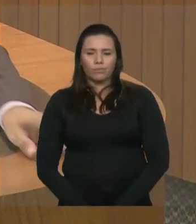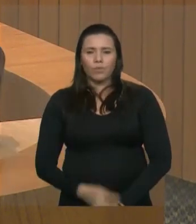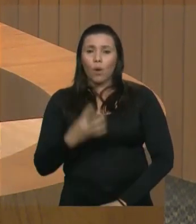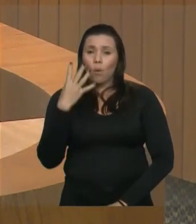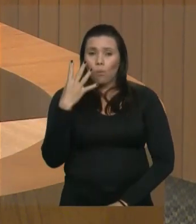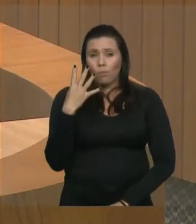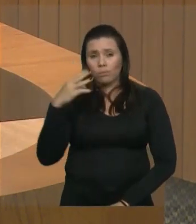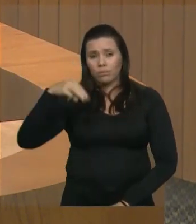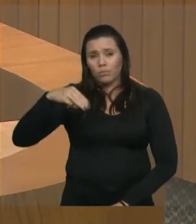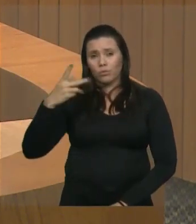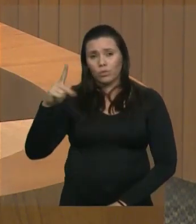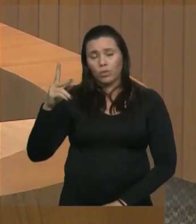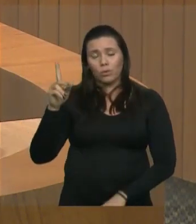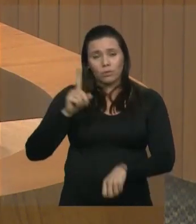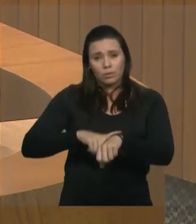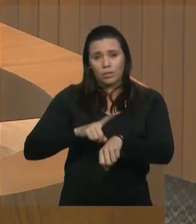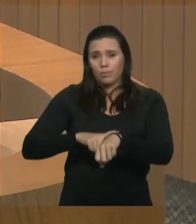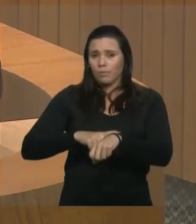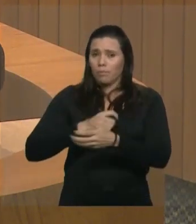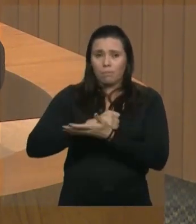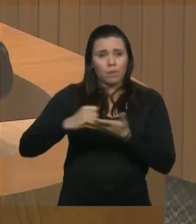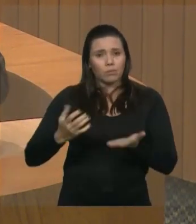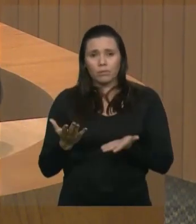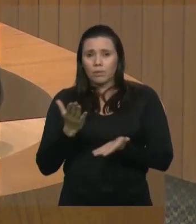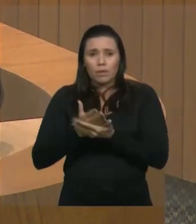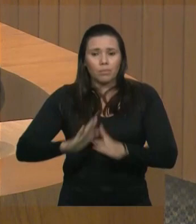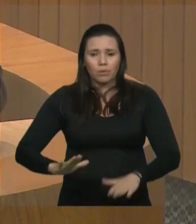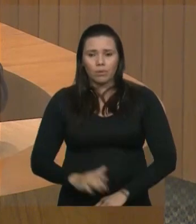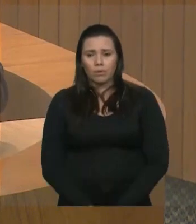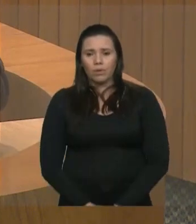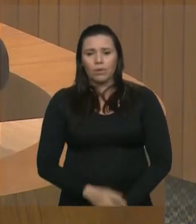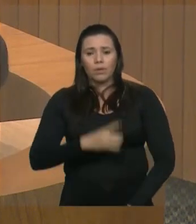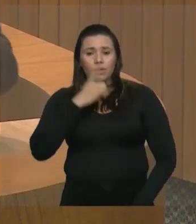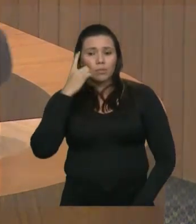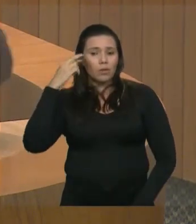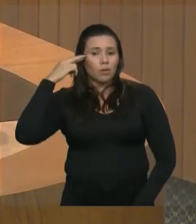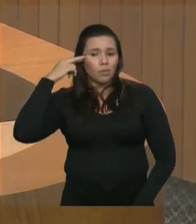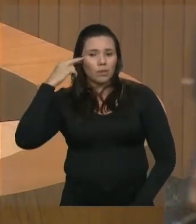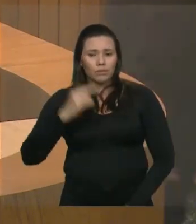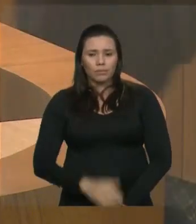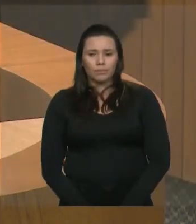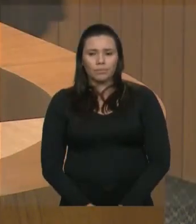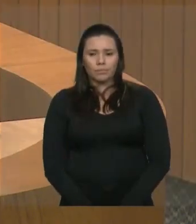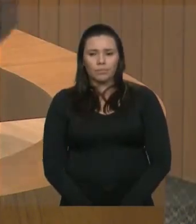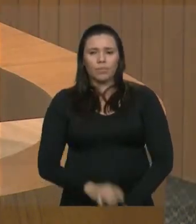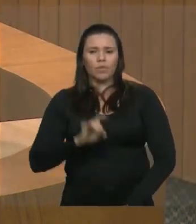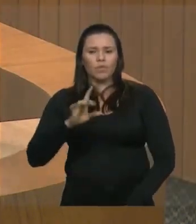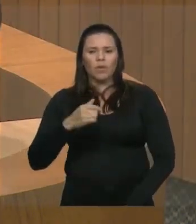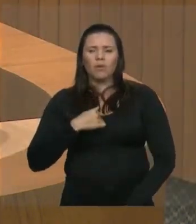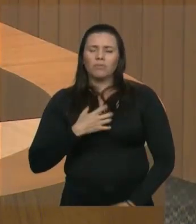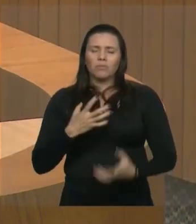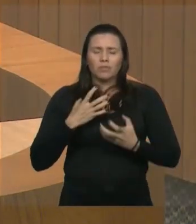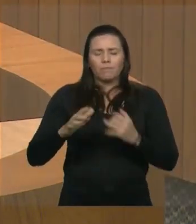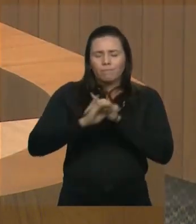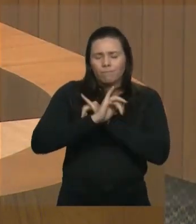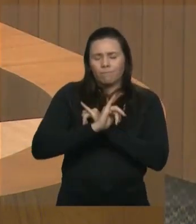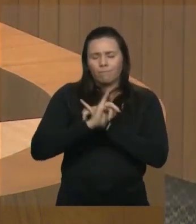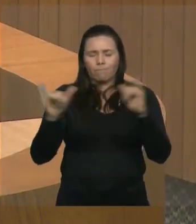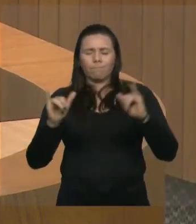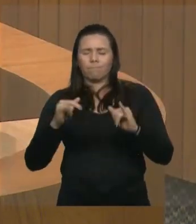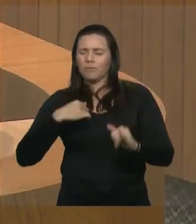presidente. Deputado Roberto, só para destacar a nossa indignação, a indignação da